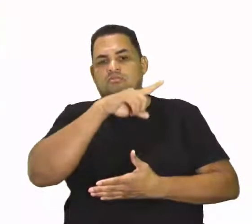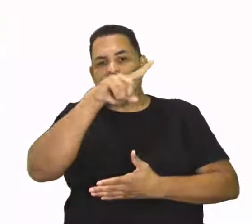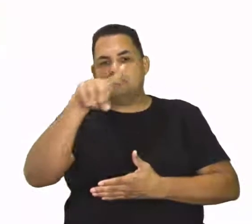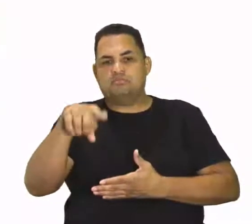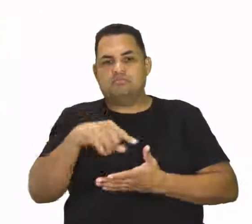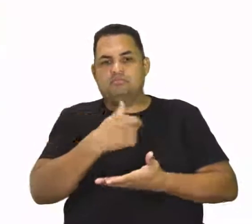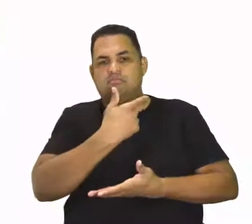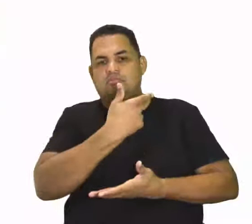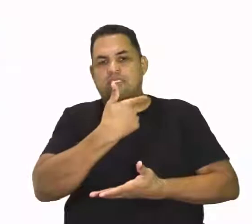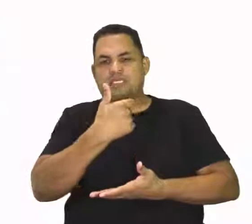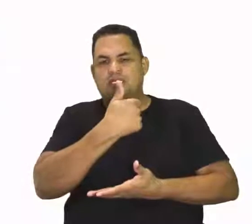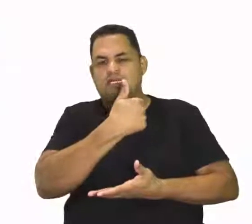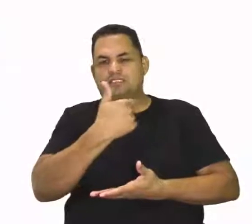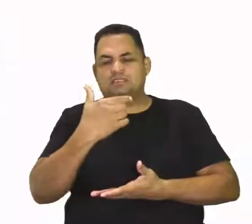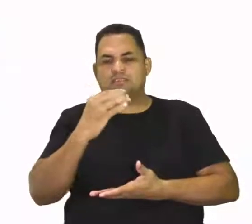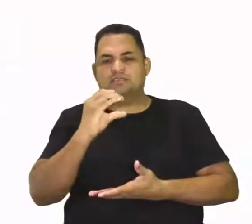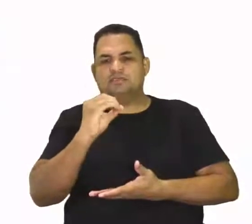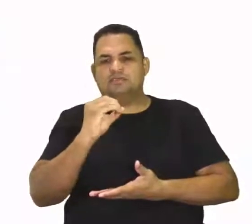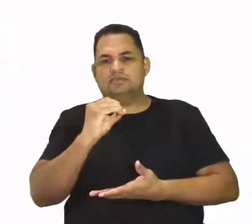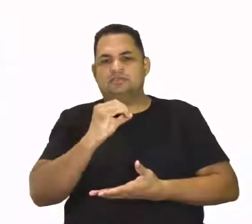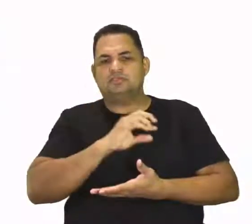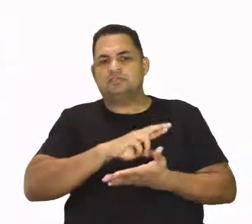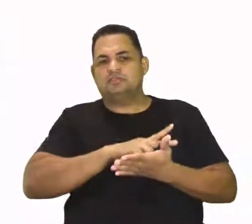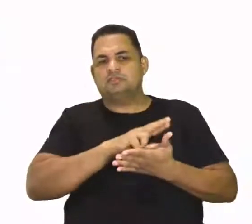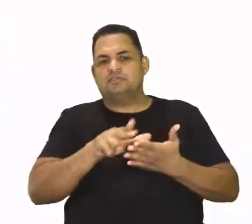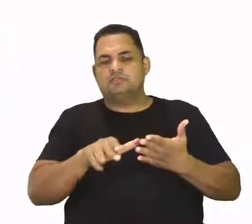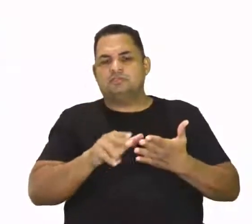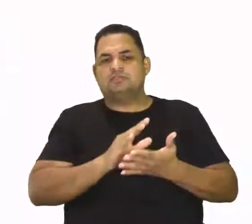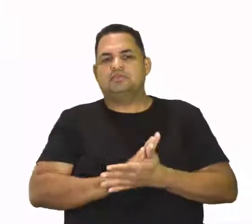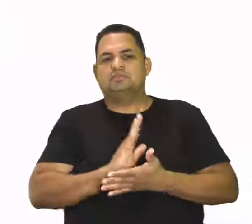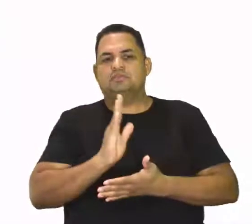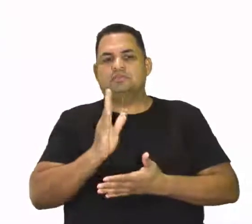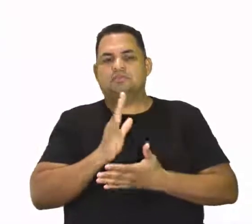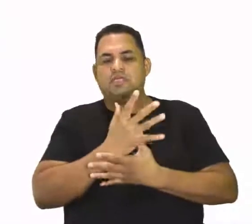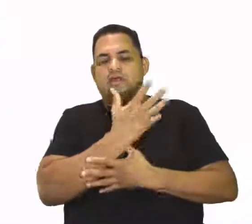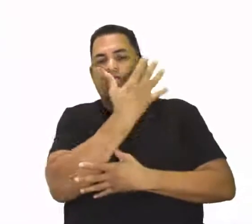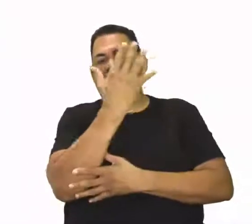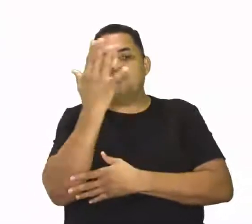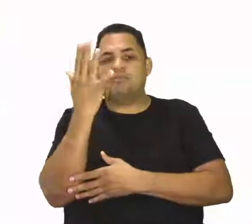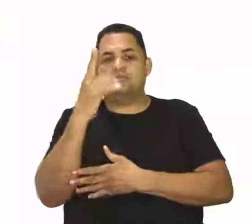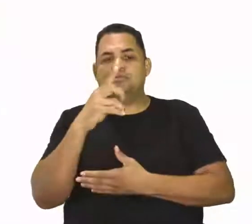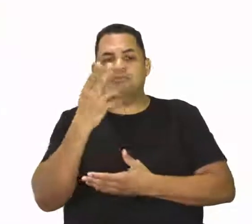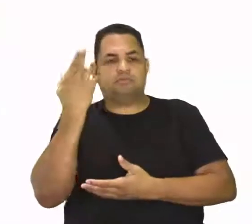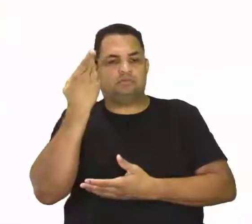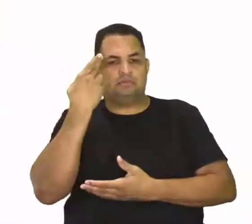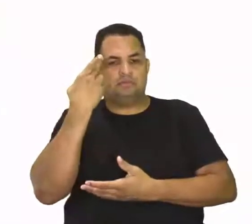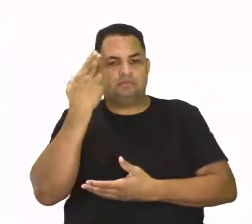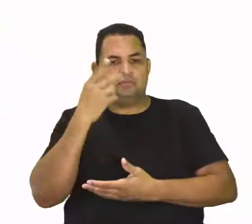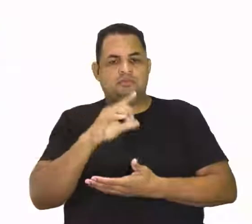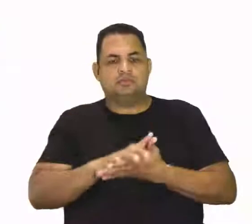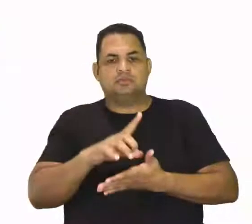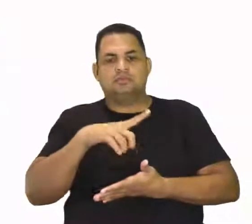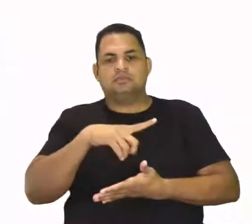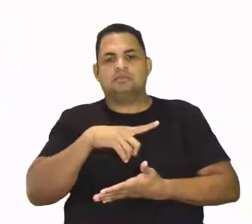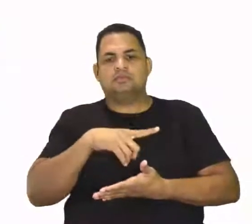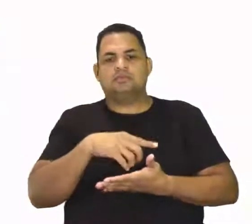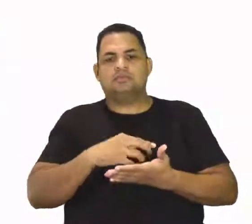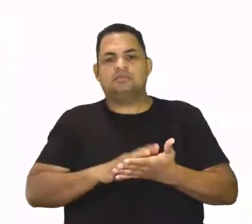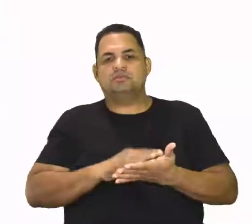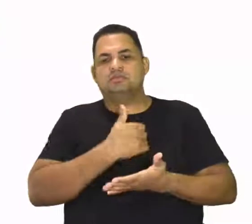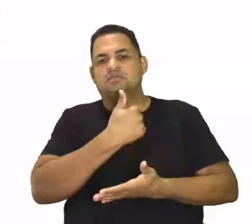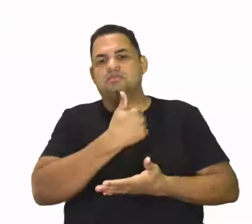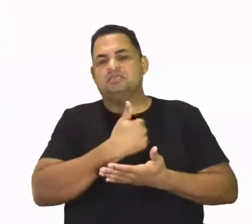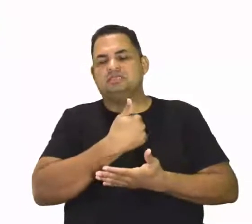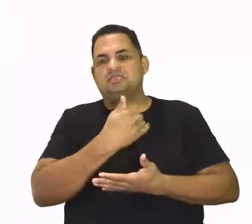de 10 a 20 espécies. Já uma floresta natural possui centenas